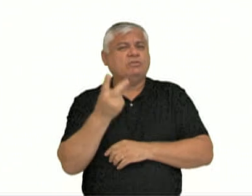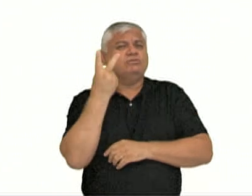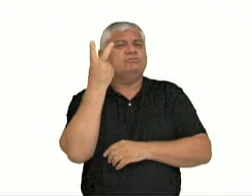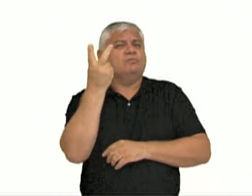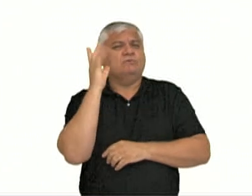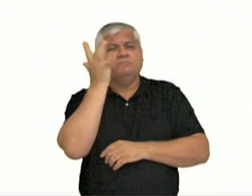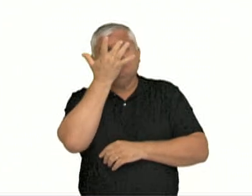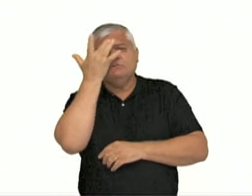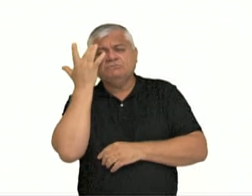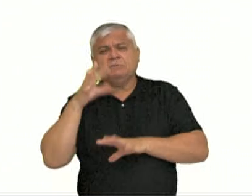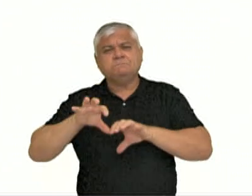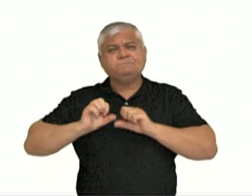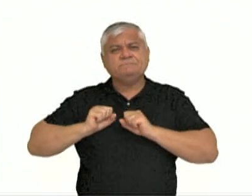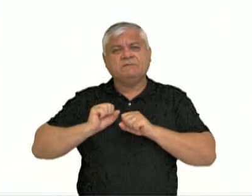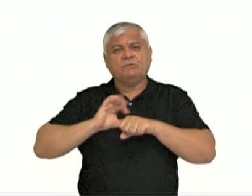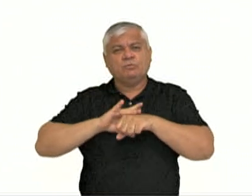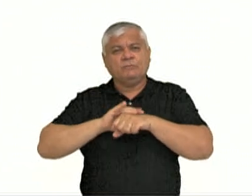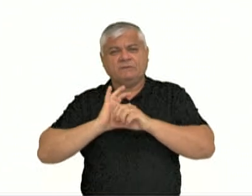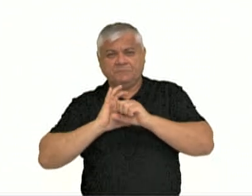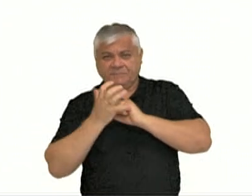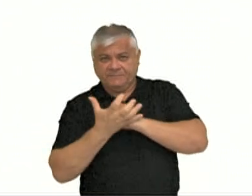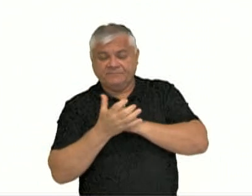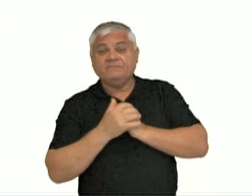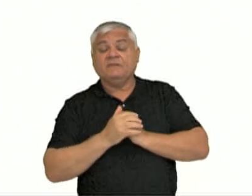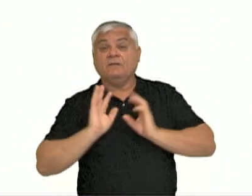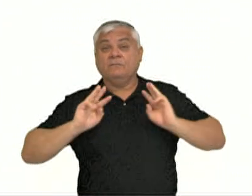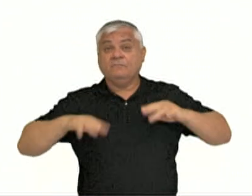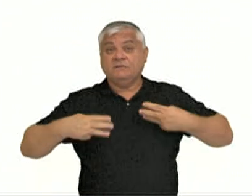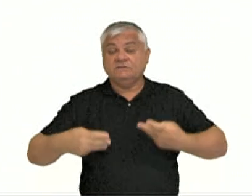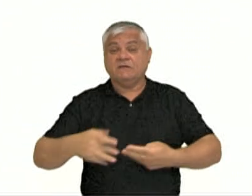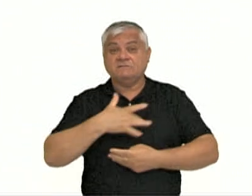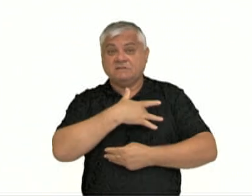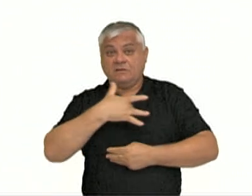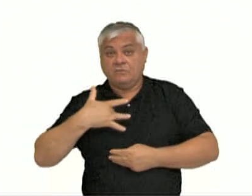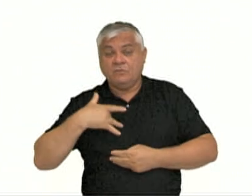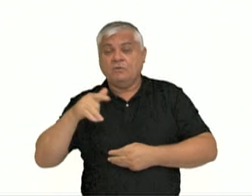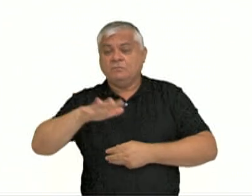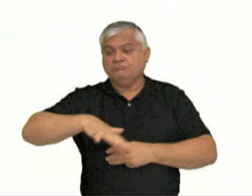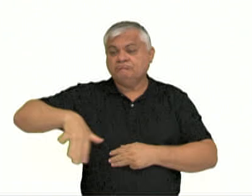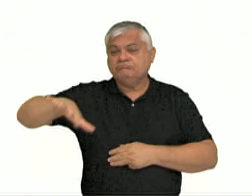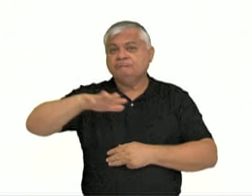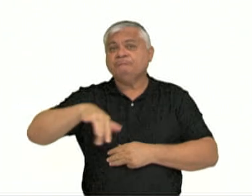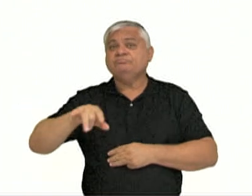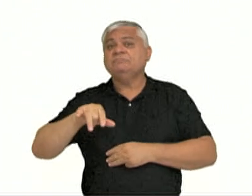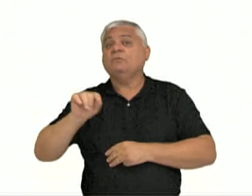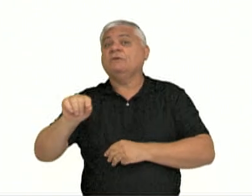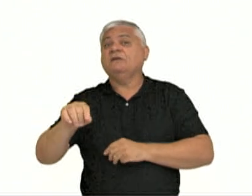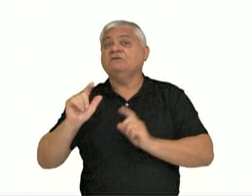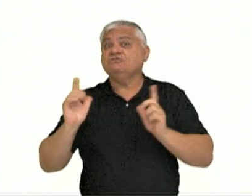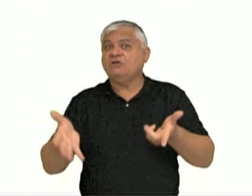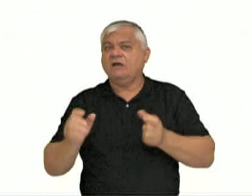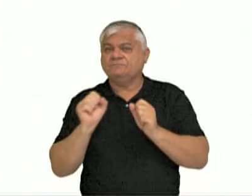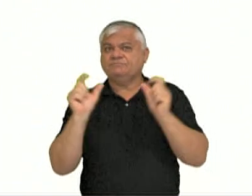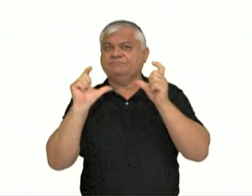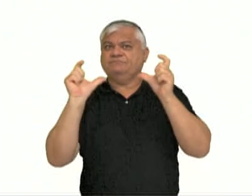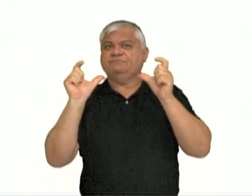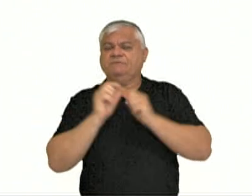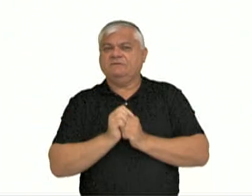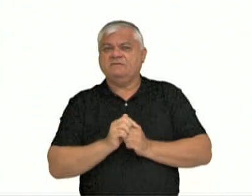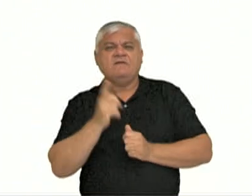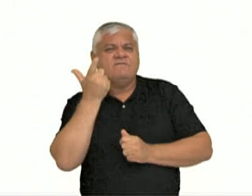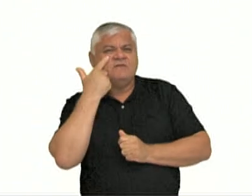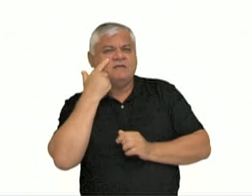casos confirmados de coronavírus, o Ministério da Saúde e o mundo acadêmico nacional já se moviam. Vê aí